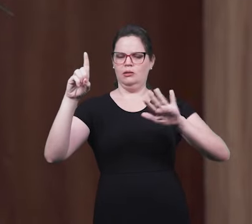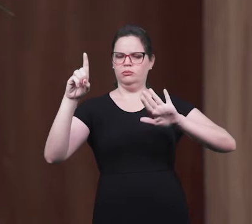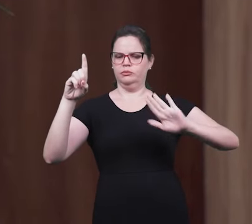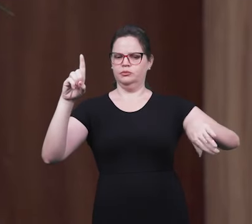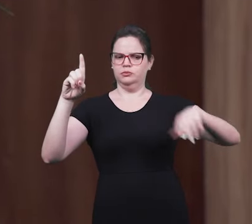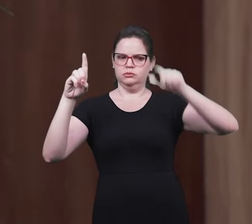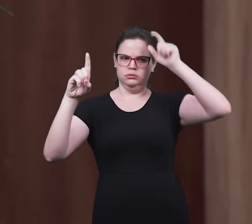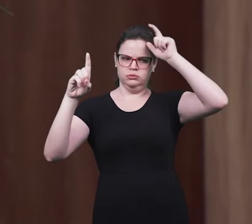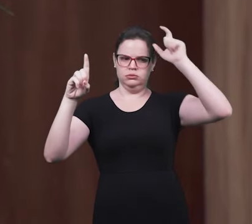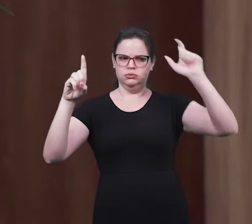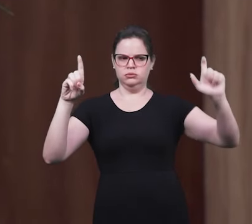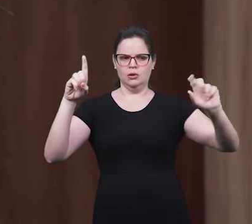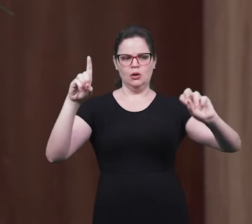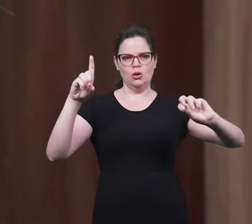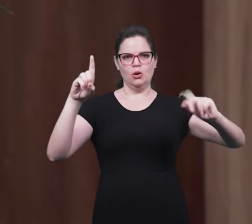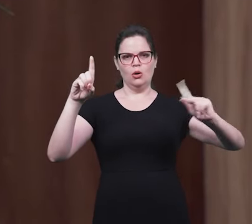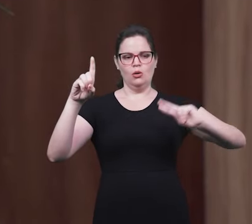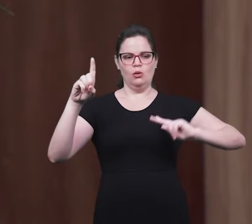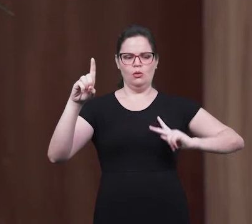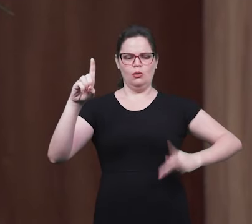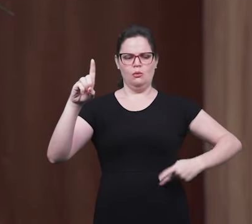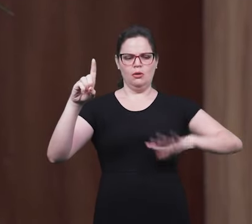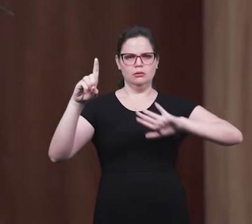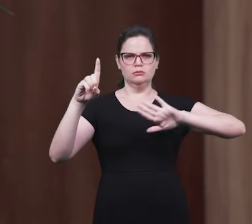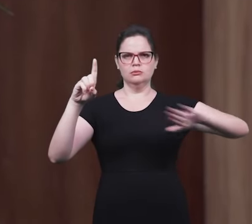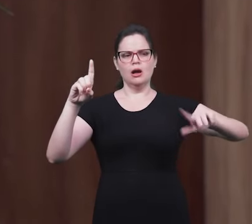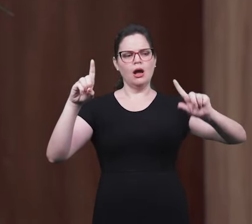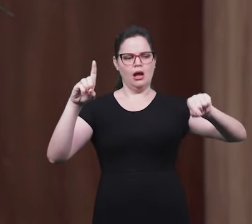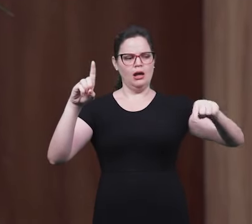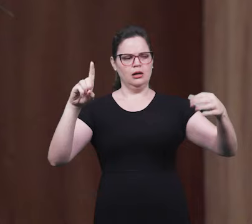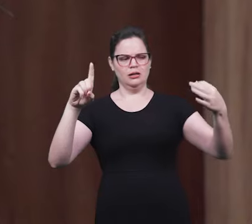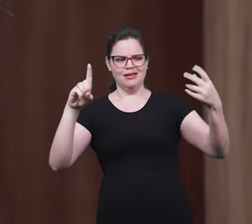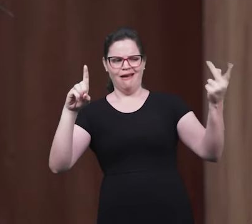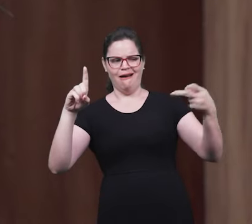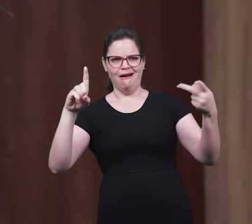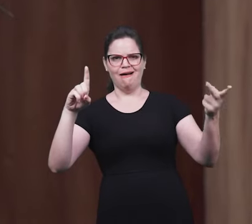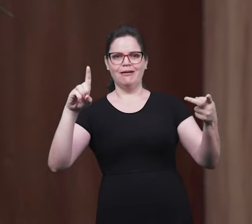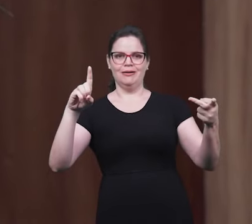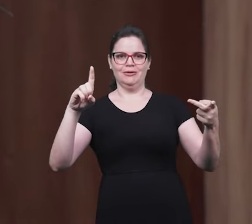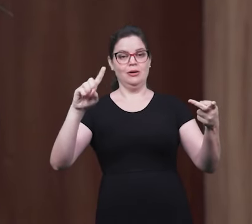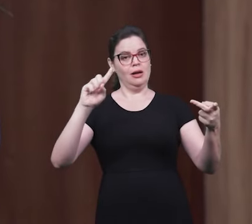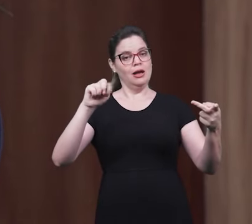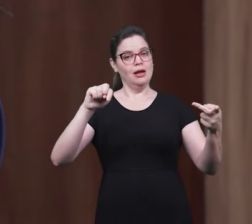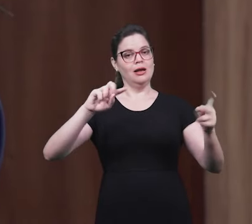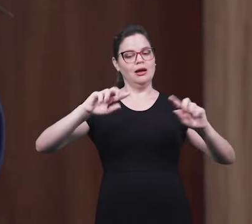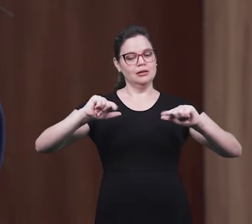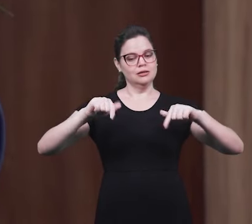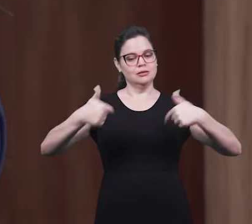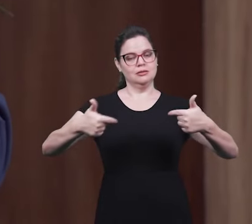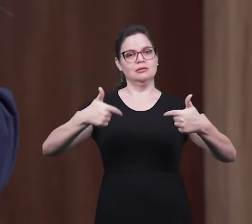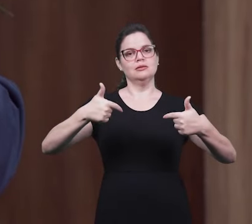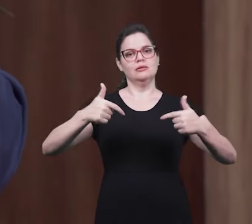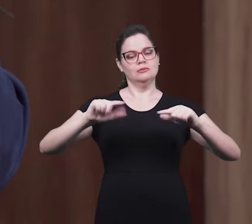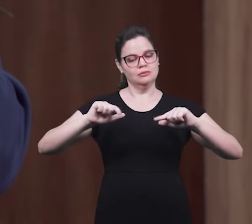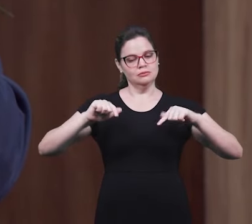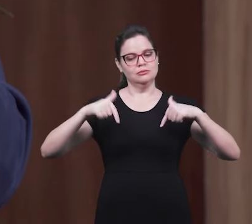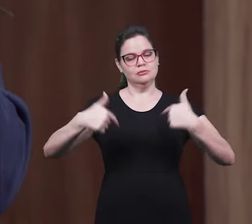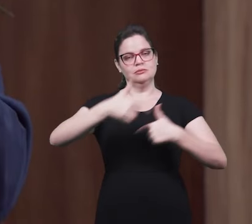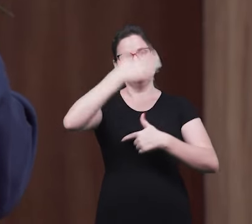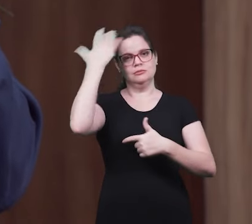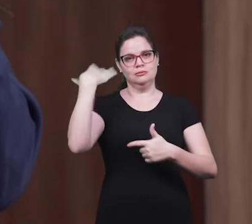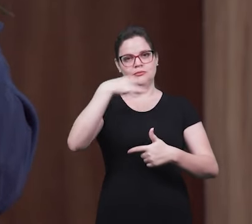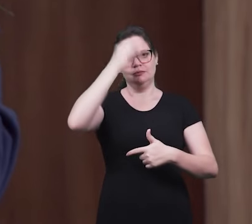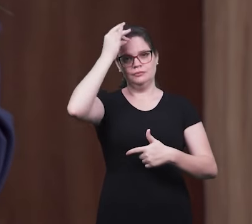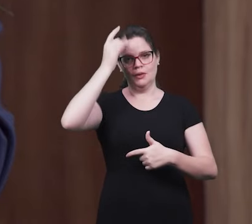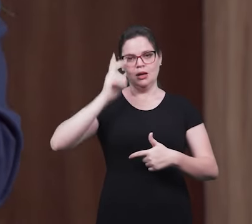do próprio mal, do adversário, esse Espírito Santo, essa ação do Espírito Santo,